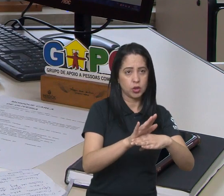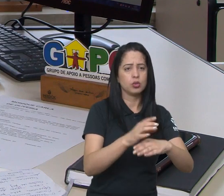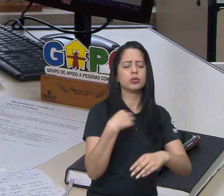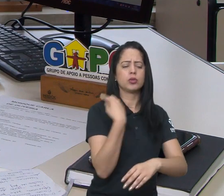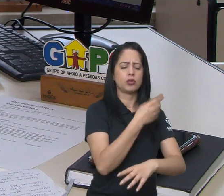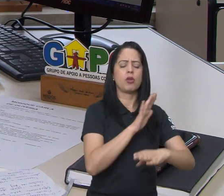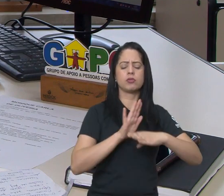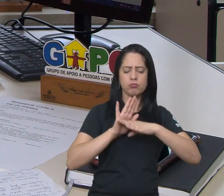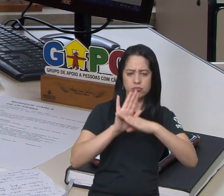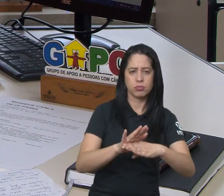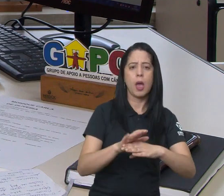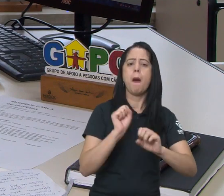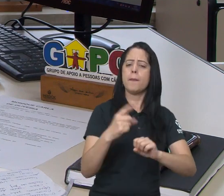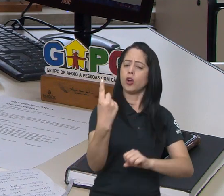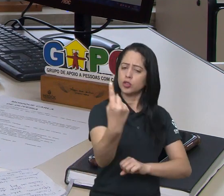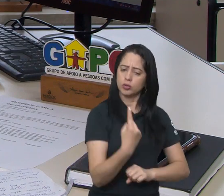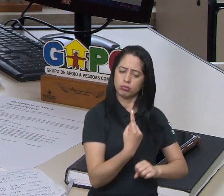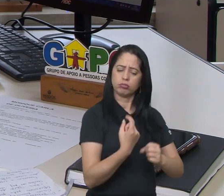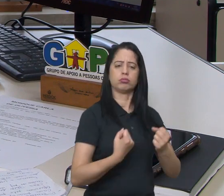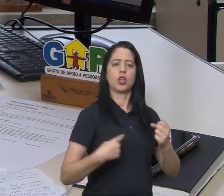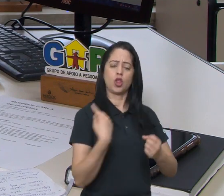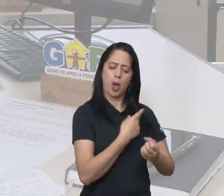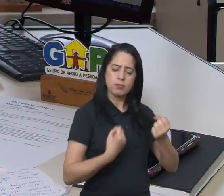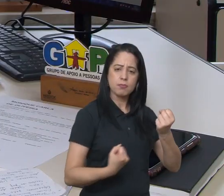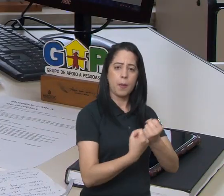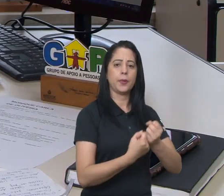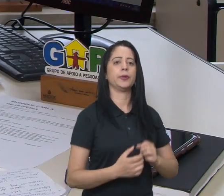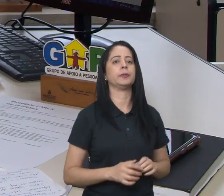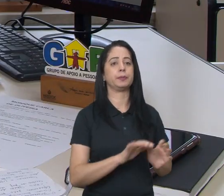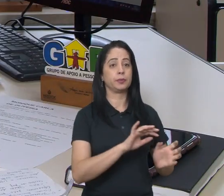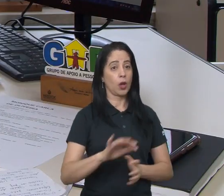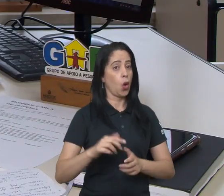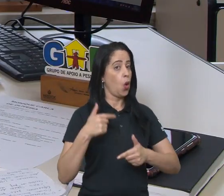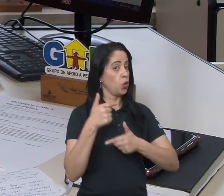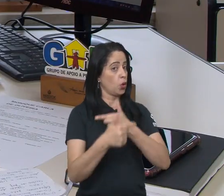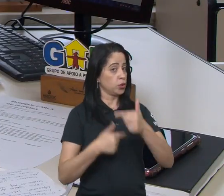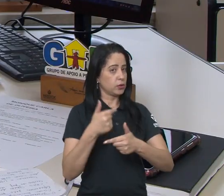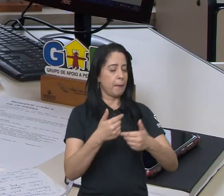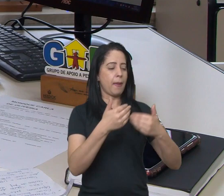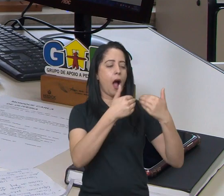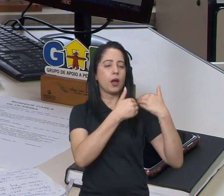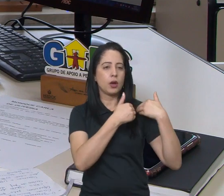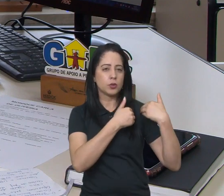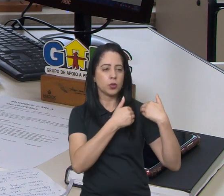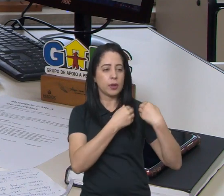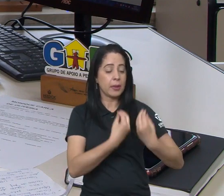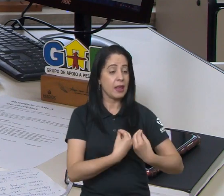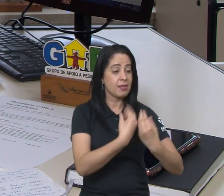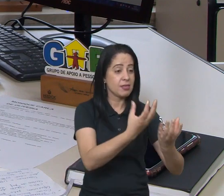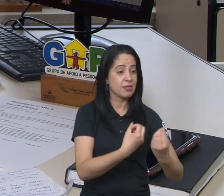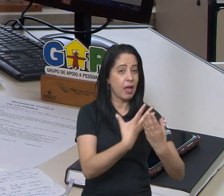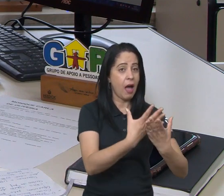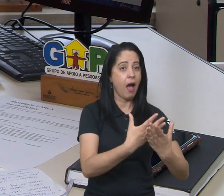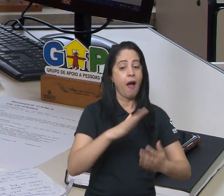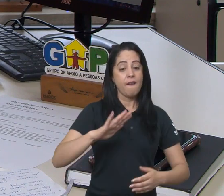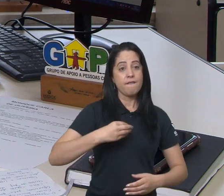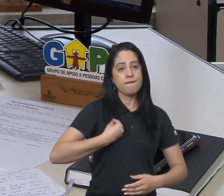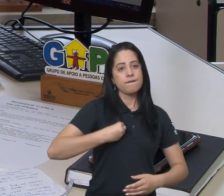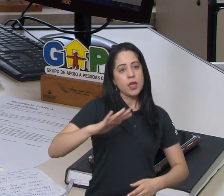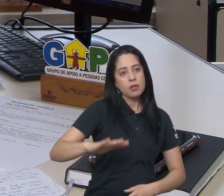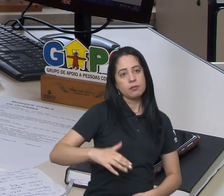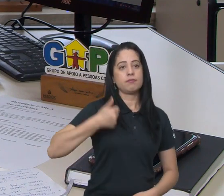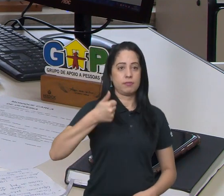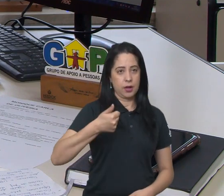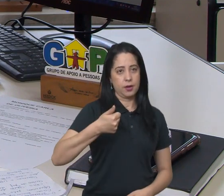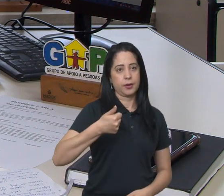que a gente tem para oferecer, ele pode nos procurar. No nosso trabalho é proporcionar a esse paciente uma qualidade de vida,